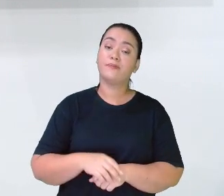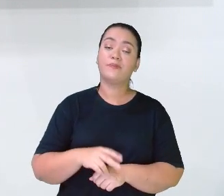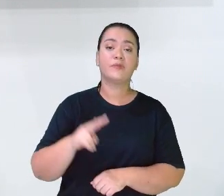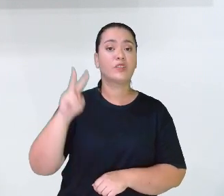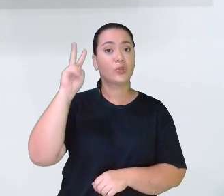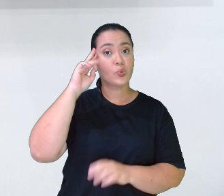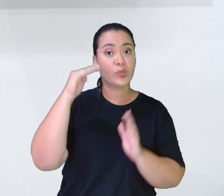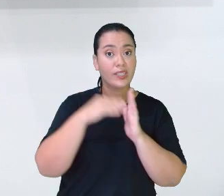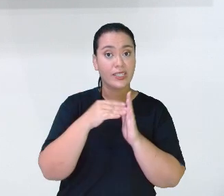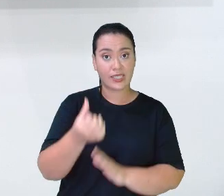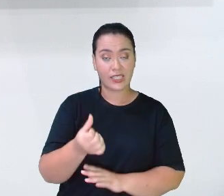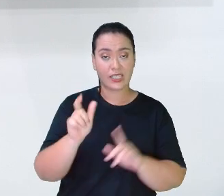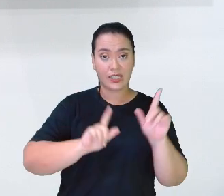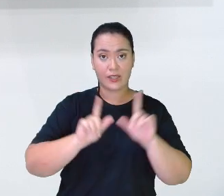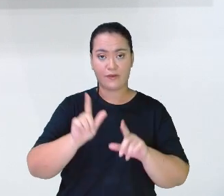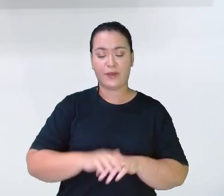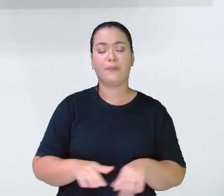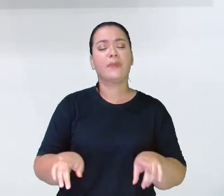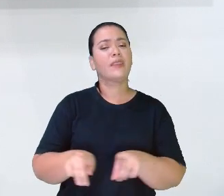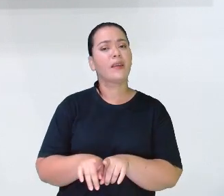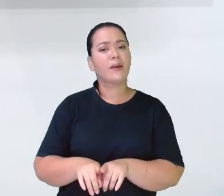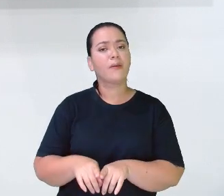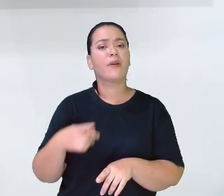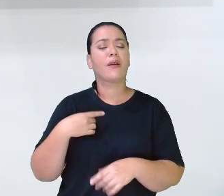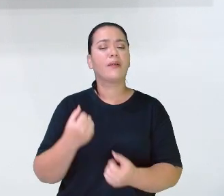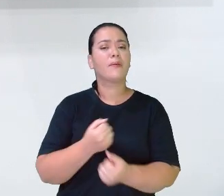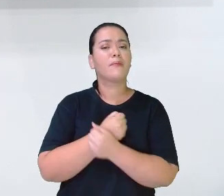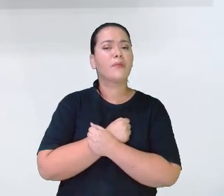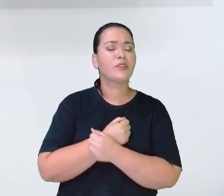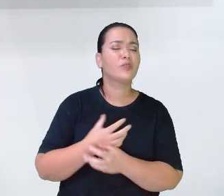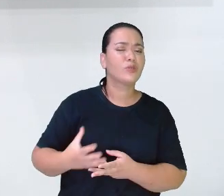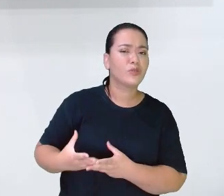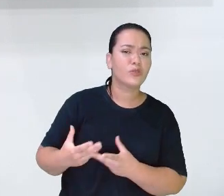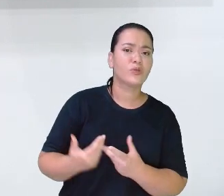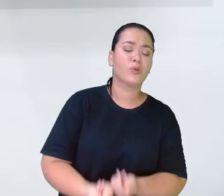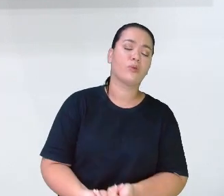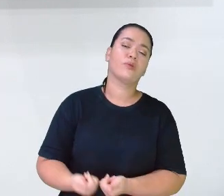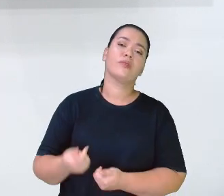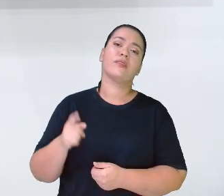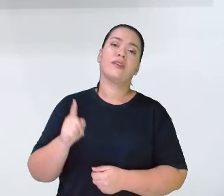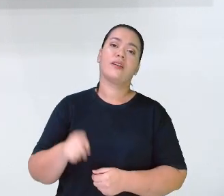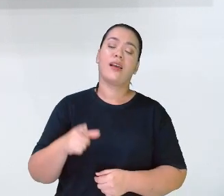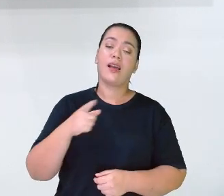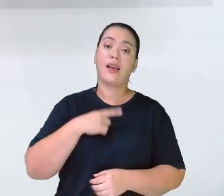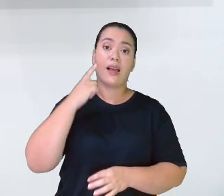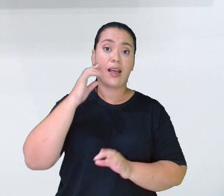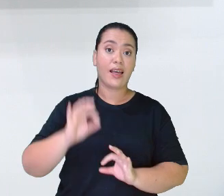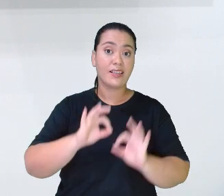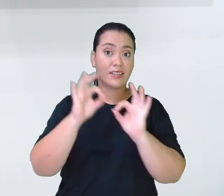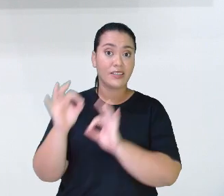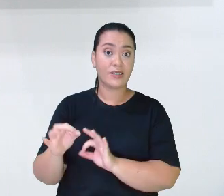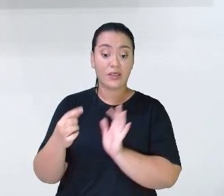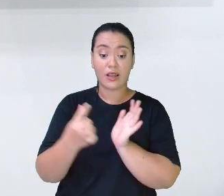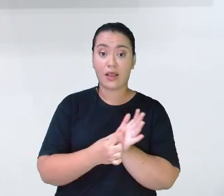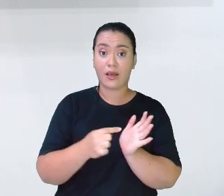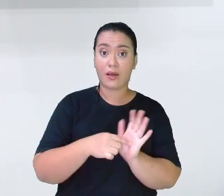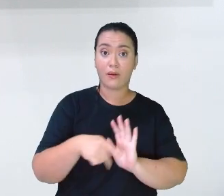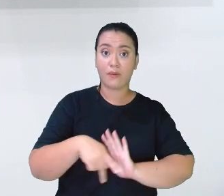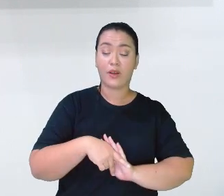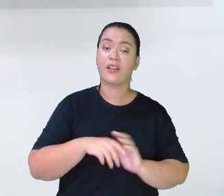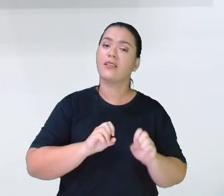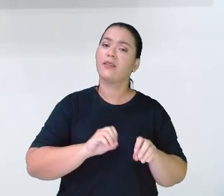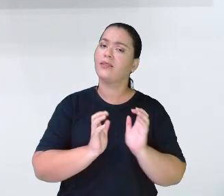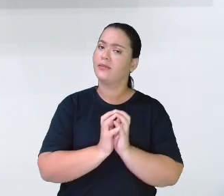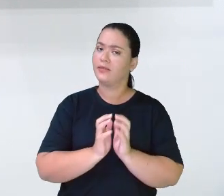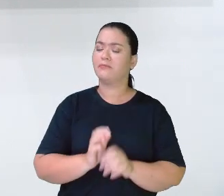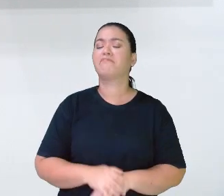sexta. Também quero mandar aquele abraço forte para todo mundo que está assistindo a gente pelo aplicativo do Educa Recife. Isso